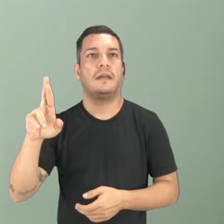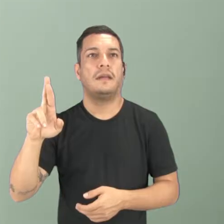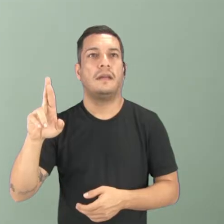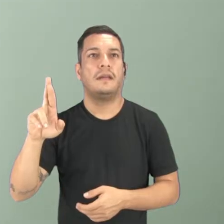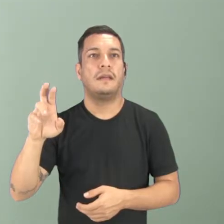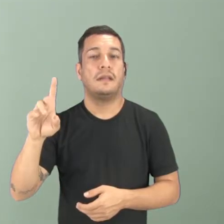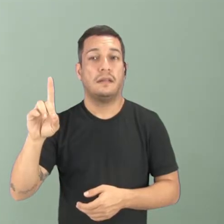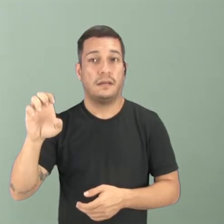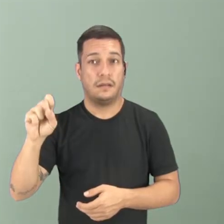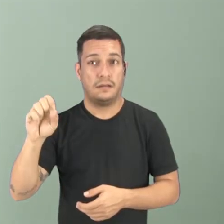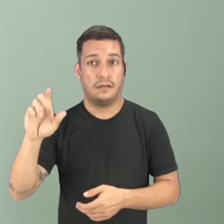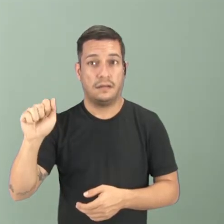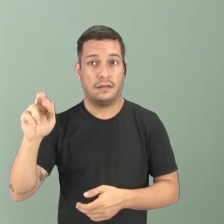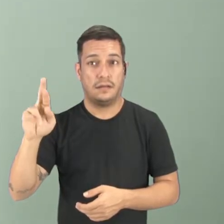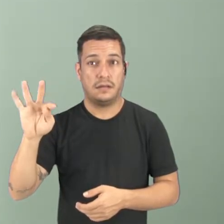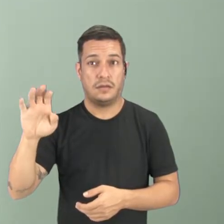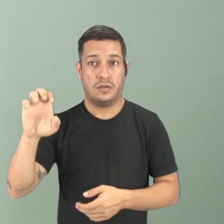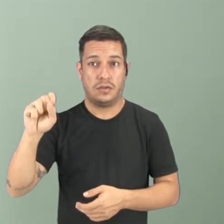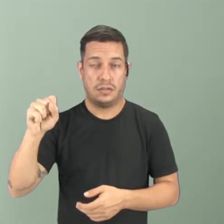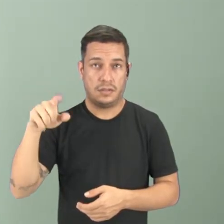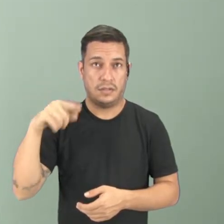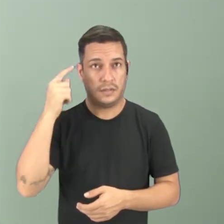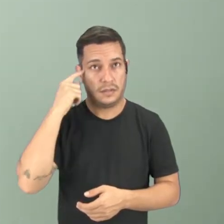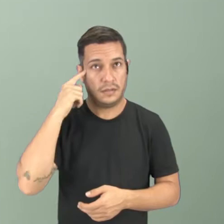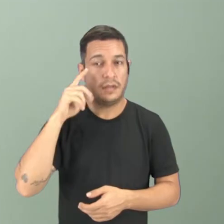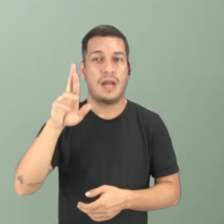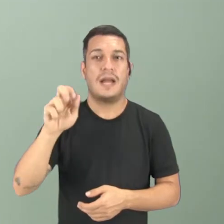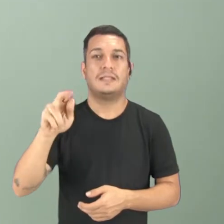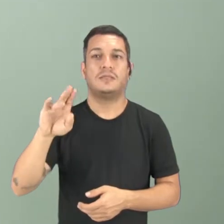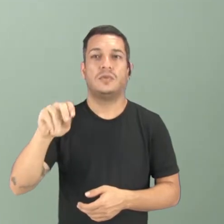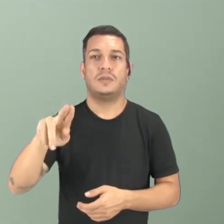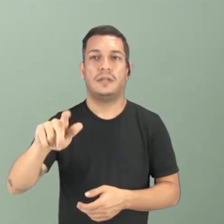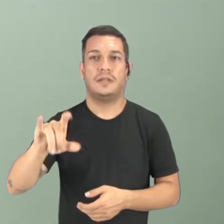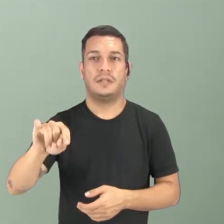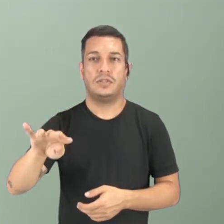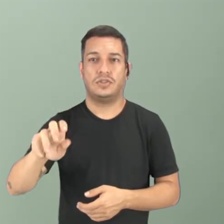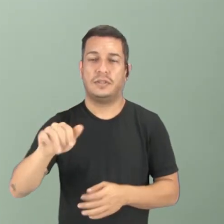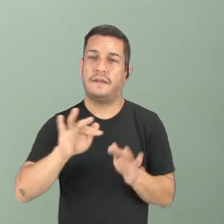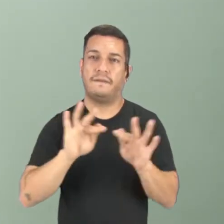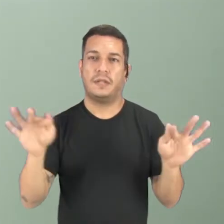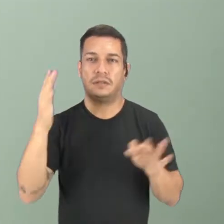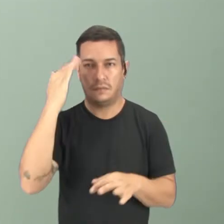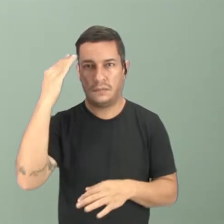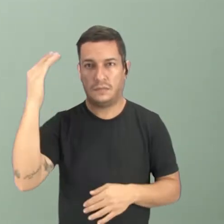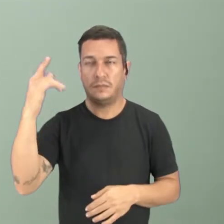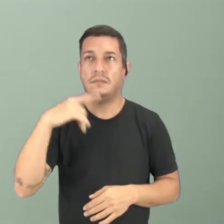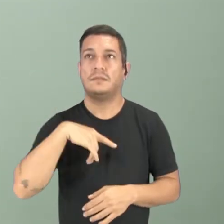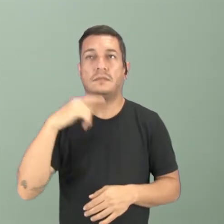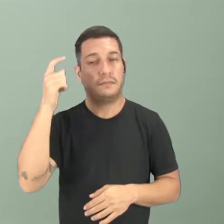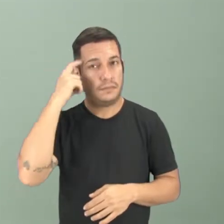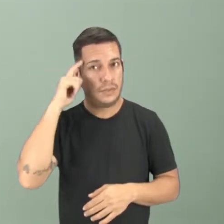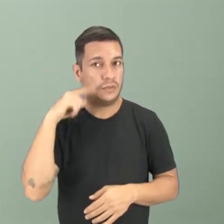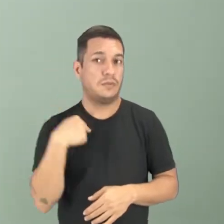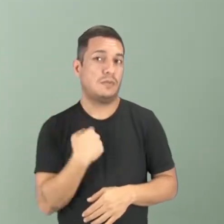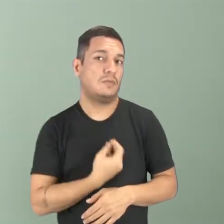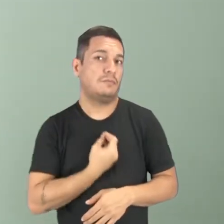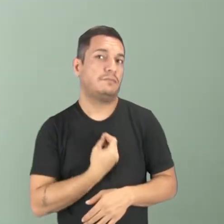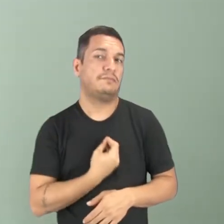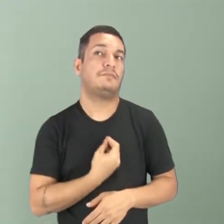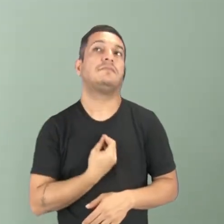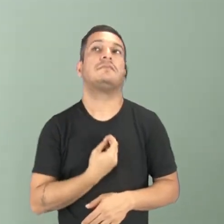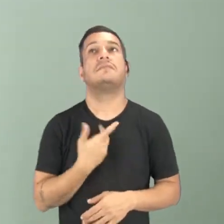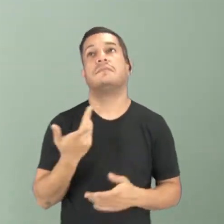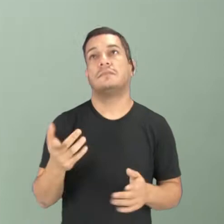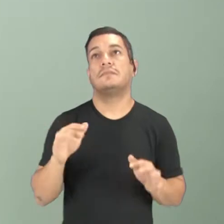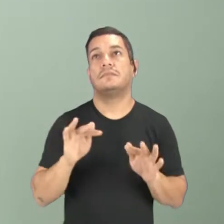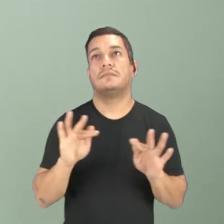empirista, René Descartes é racionalista. Aquela frase famosa do René Descartes, penso, logo existo. Que ele é